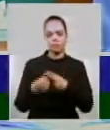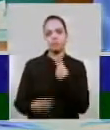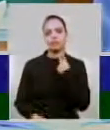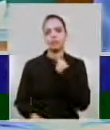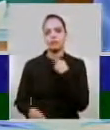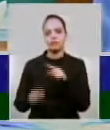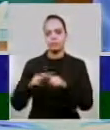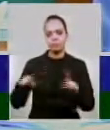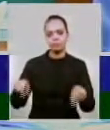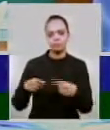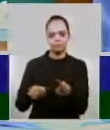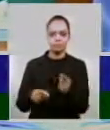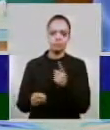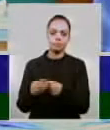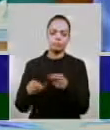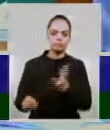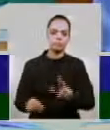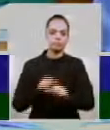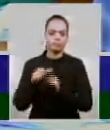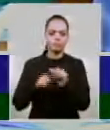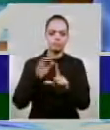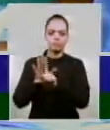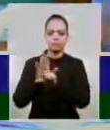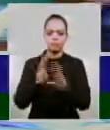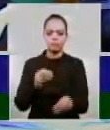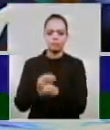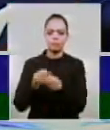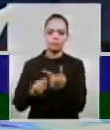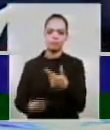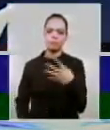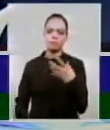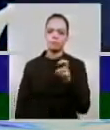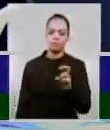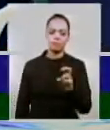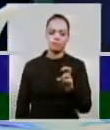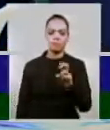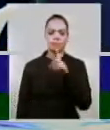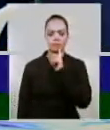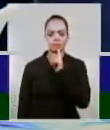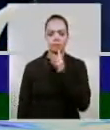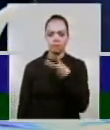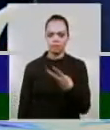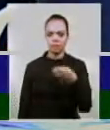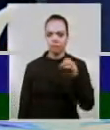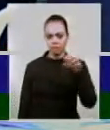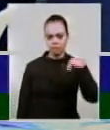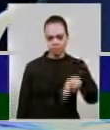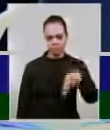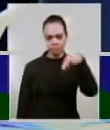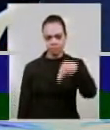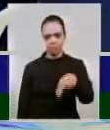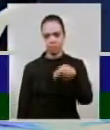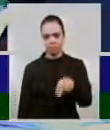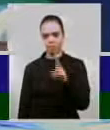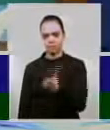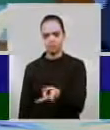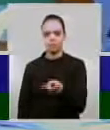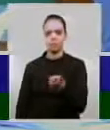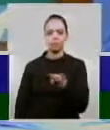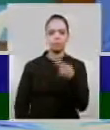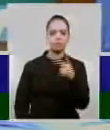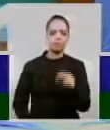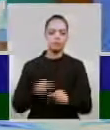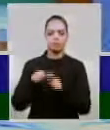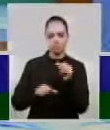de Uberlândia, e revoga a lei complementar número 245, de 30 de novembro de 2000, e suas